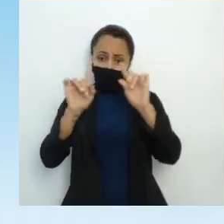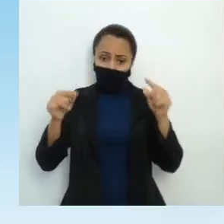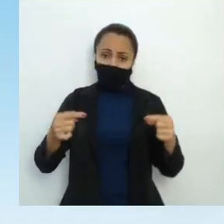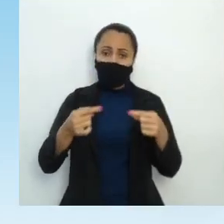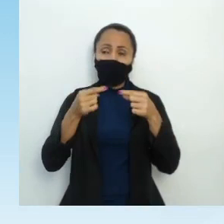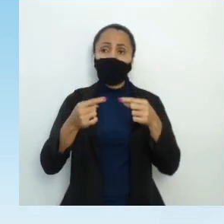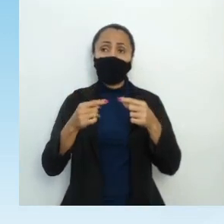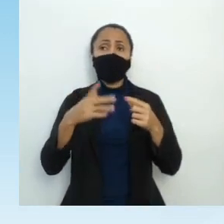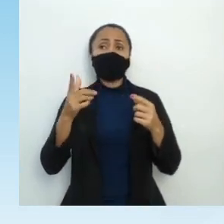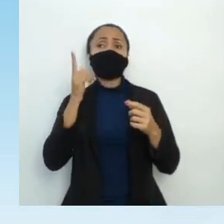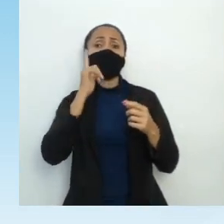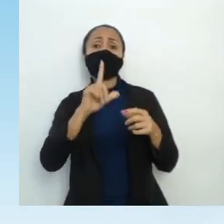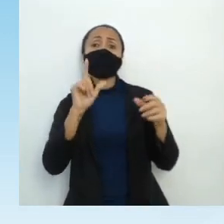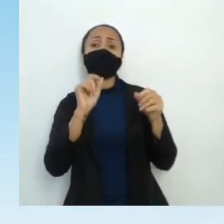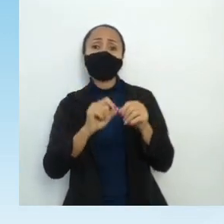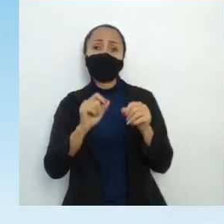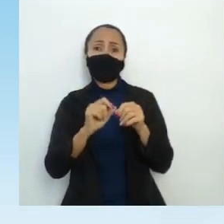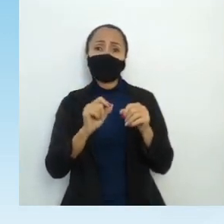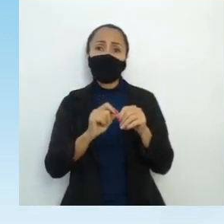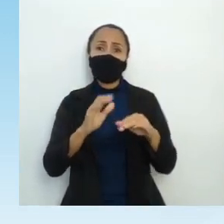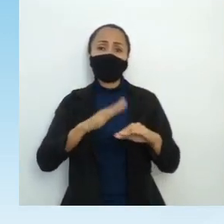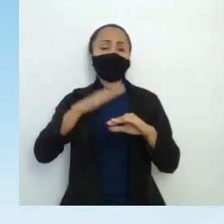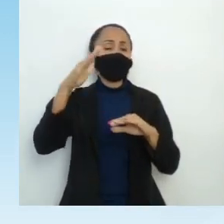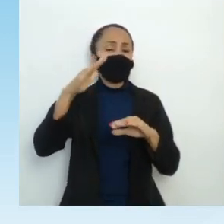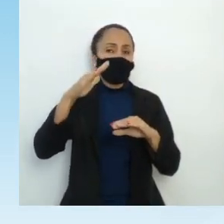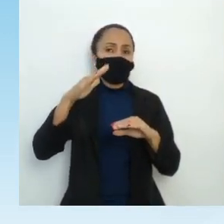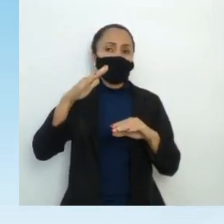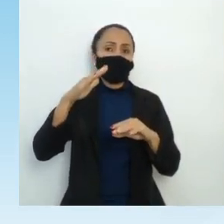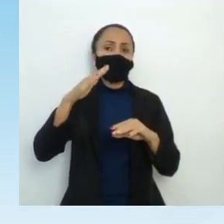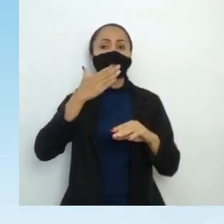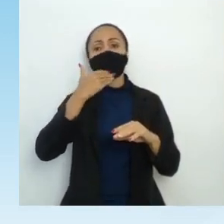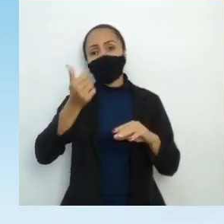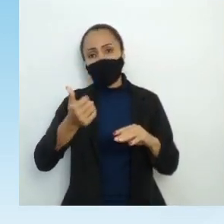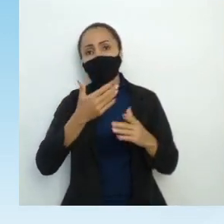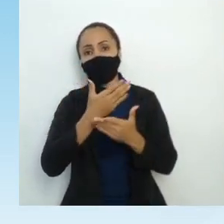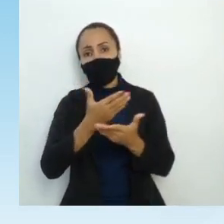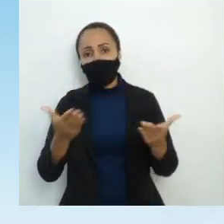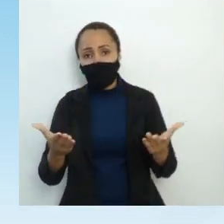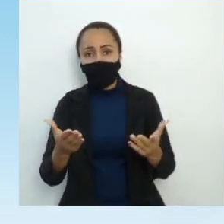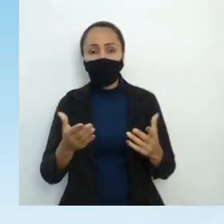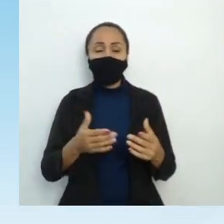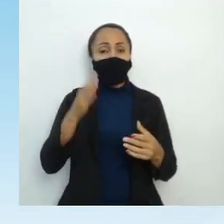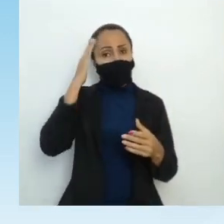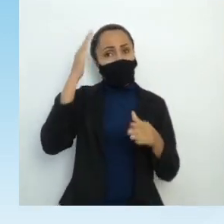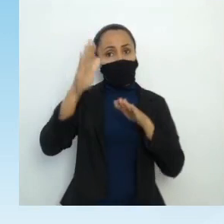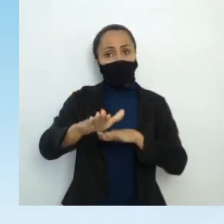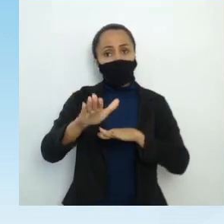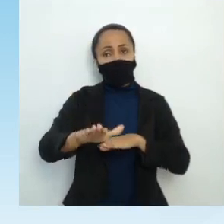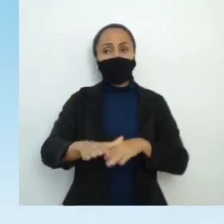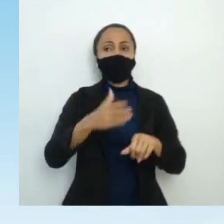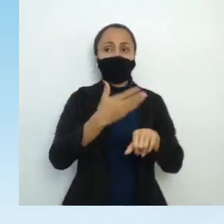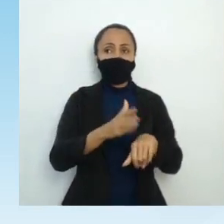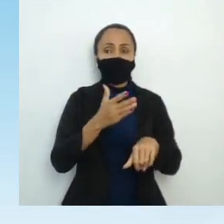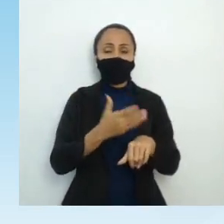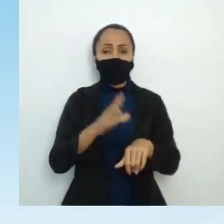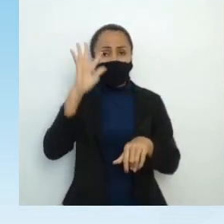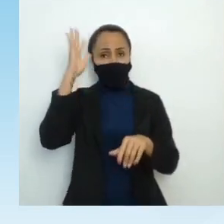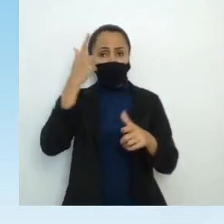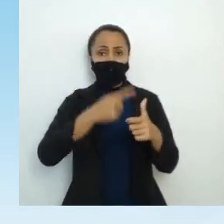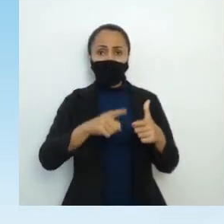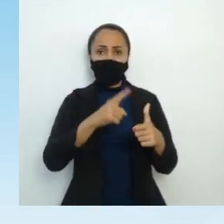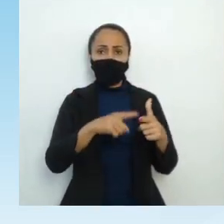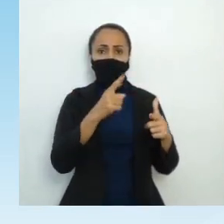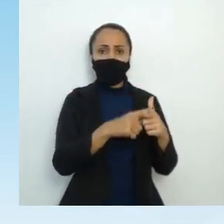quem conseguir fazer de forma mais atuante, quem conseguir ser soldado, praticante, resolver o problema, matar muita gente,